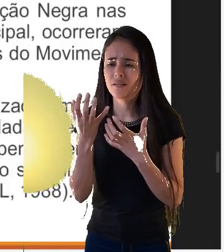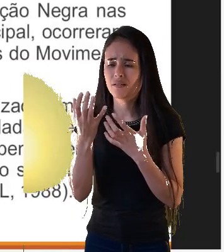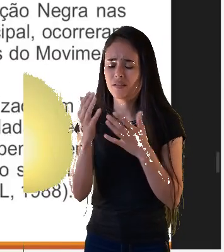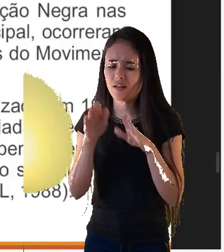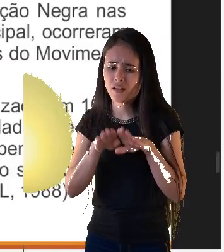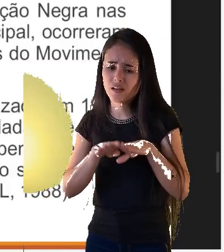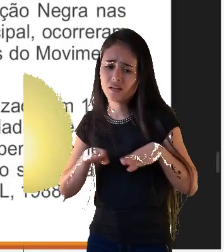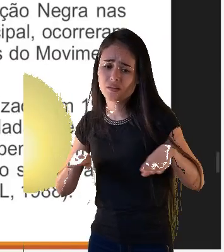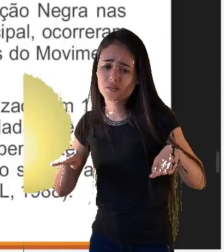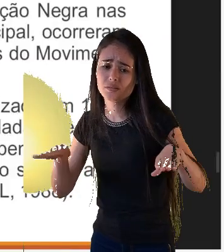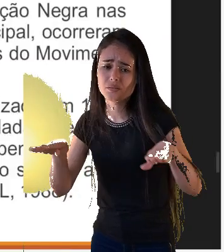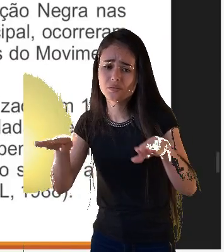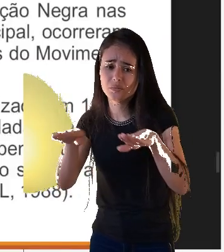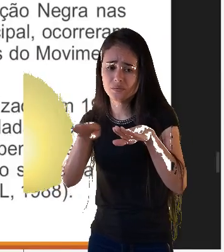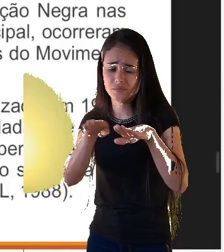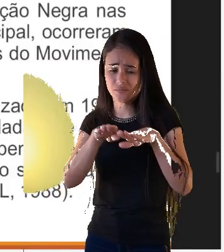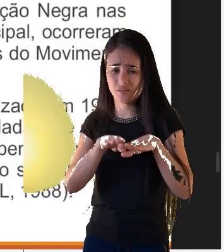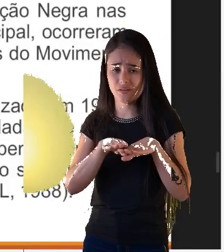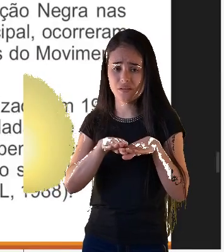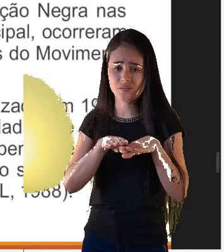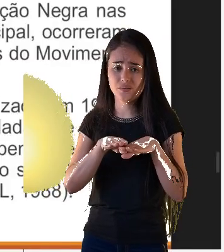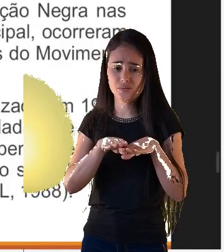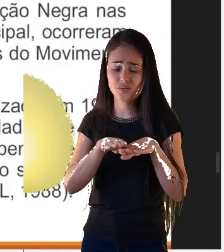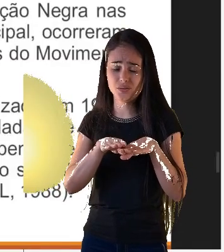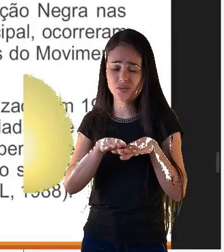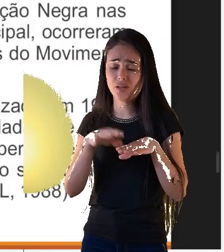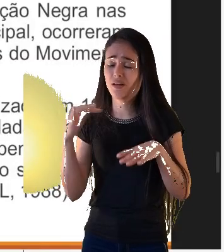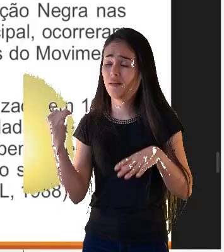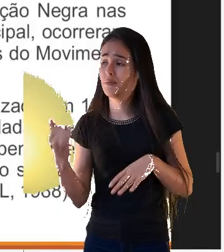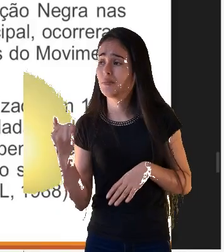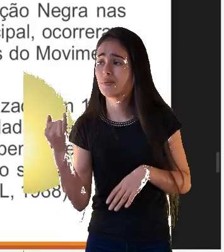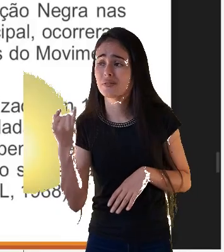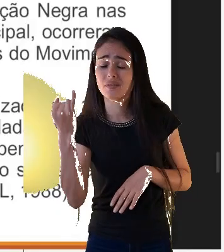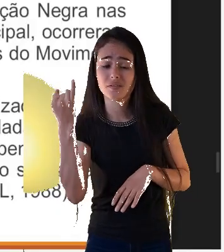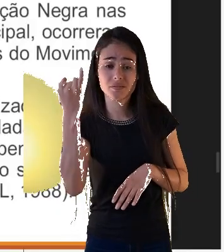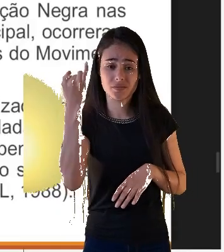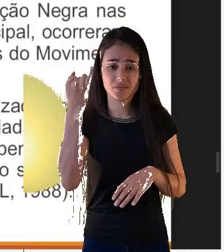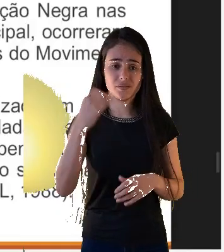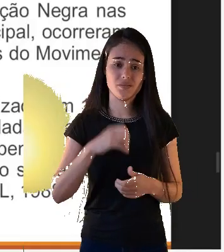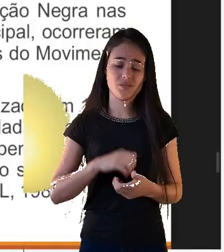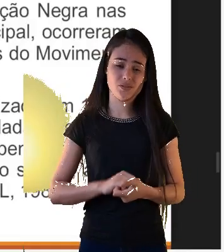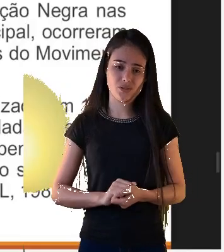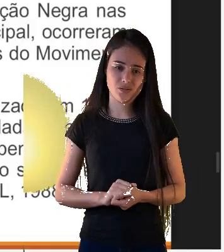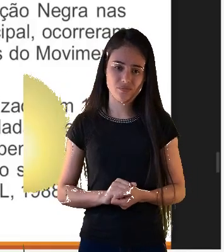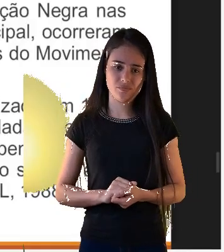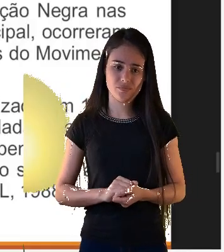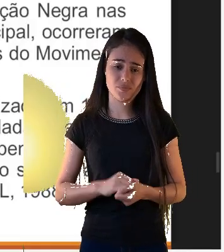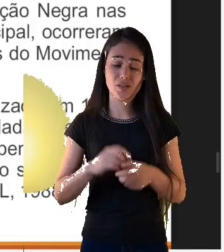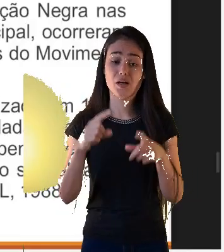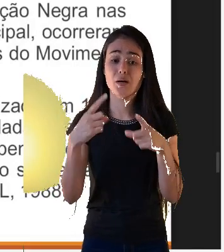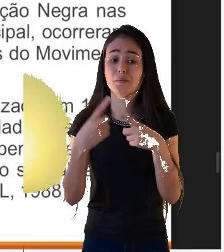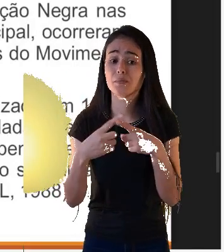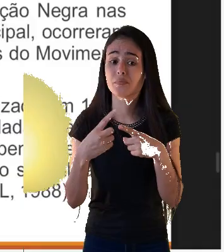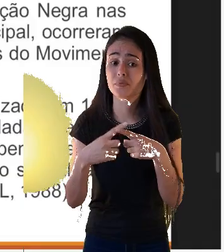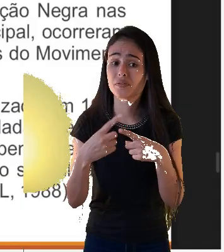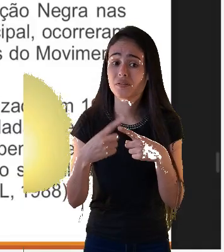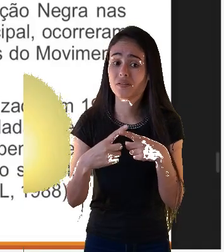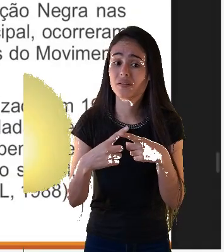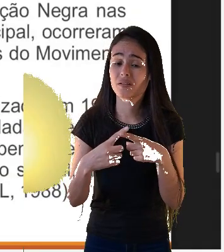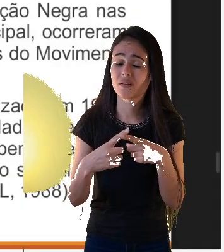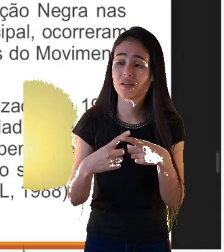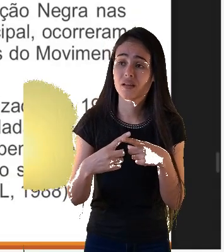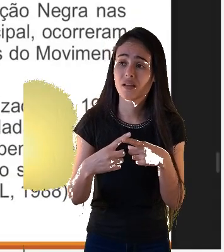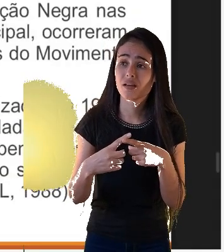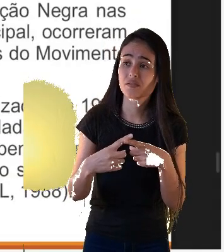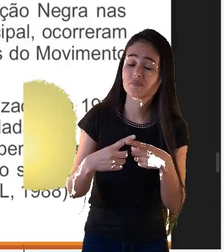por direito a acesso à educação, não é só para pessoas negras, é para todo mundo. E aqui na saúde foi a mesma coisa. O movimento negro